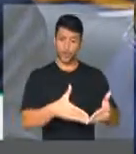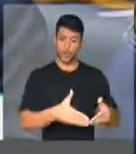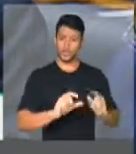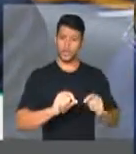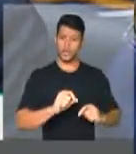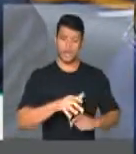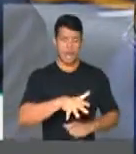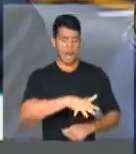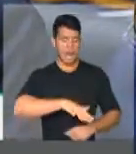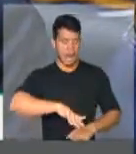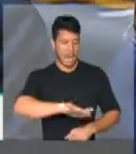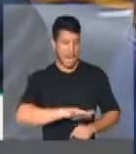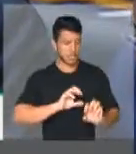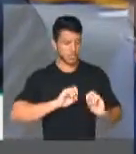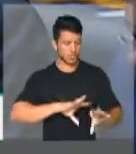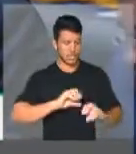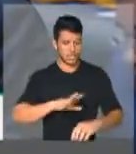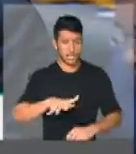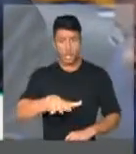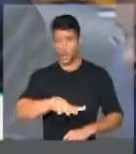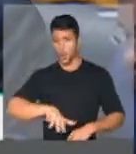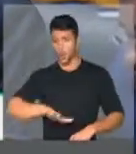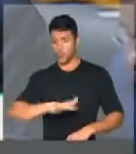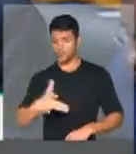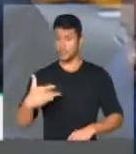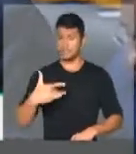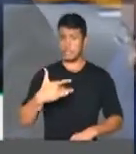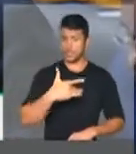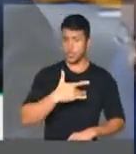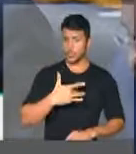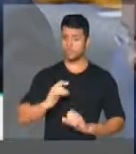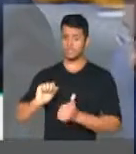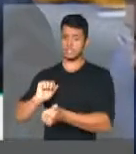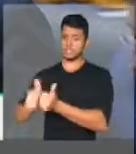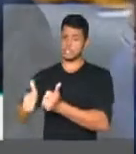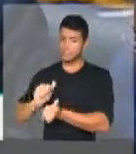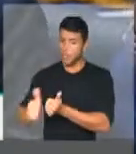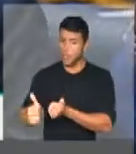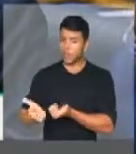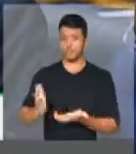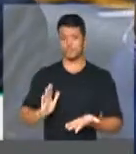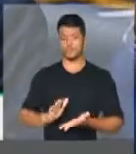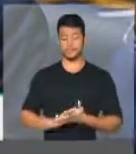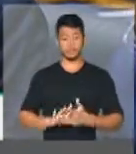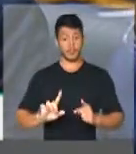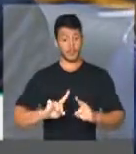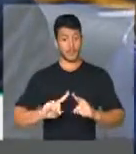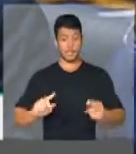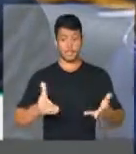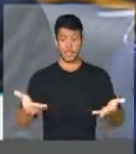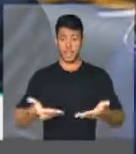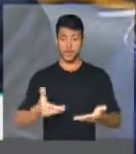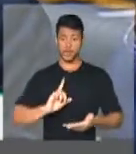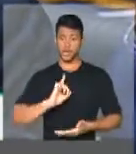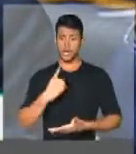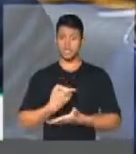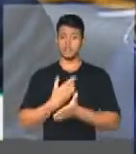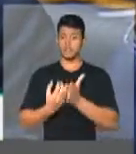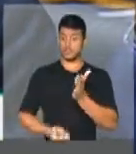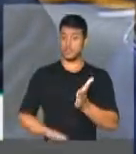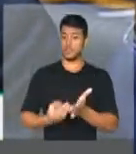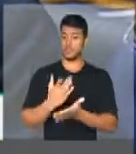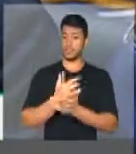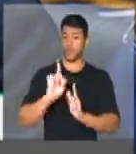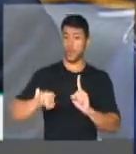vários setores, educação, saúde, esporte, para Olimpíadas, etc. E agora arrumamos mais um